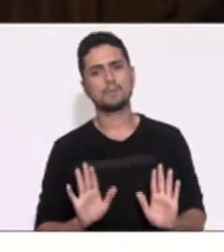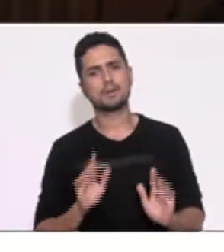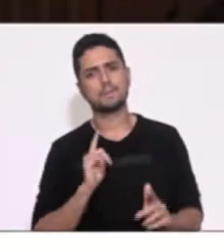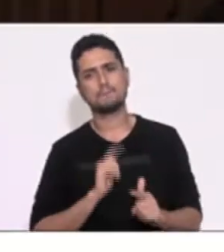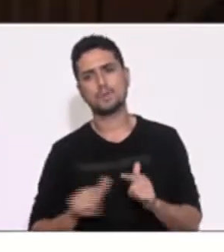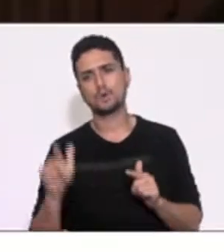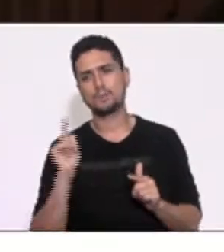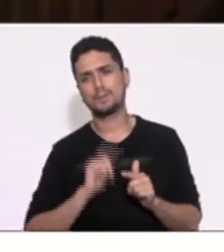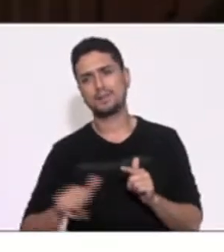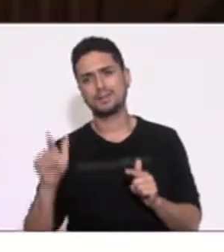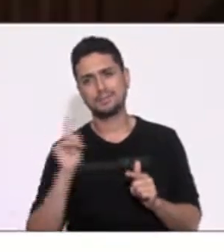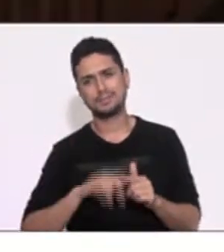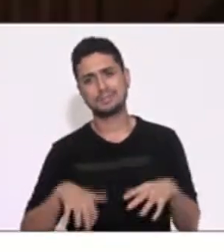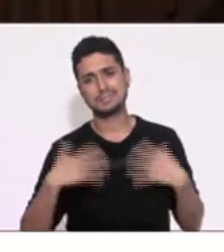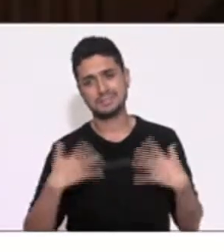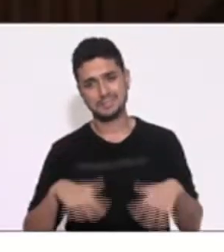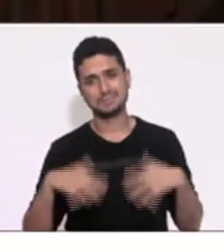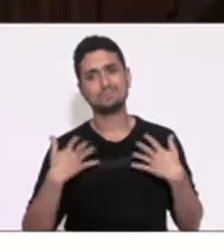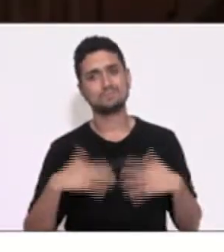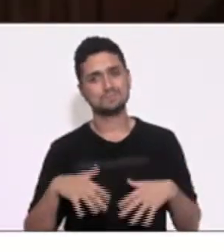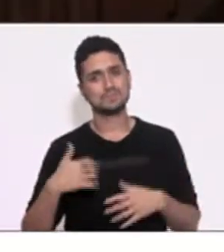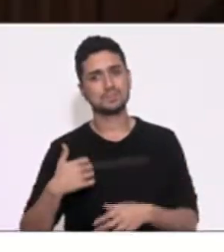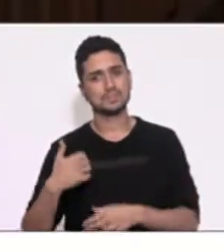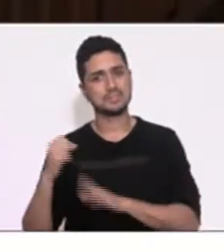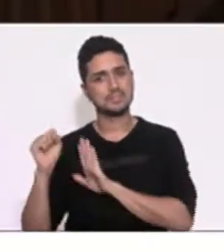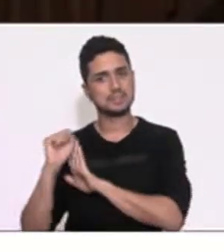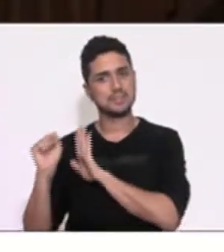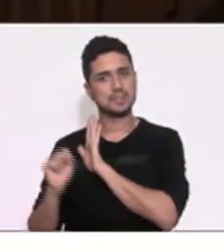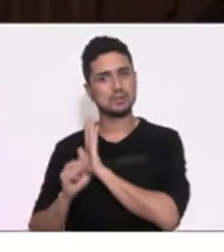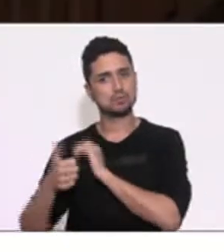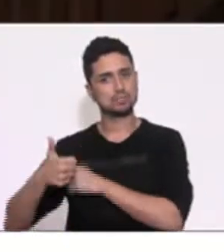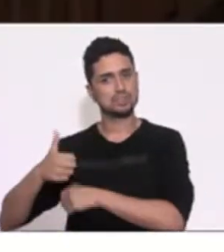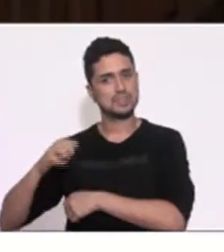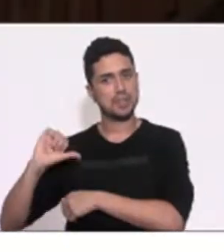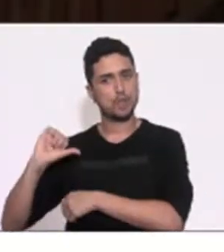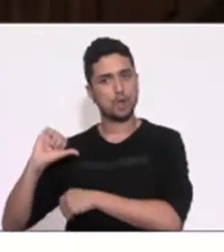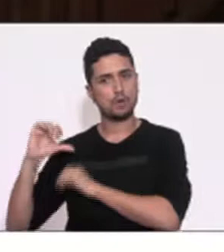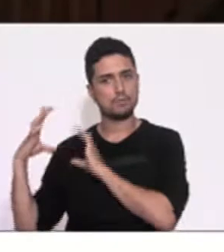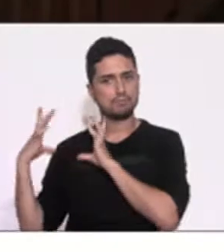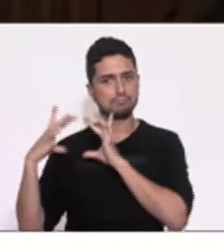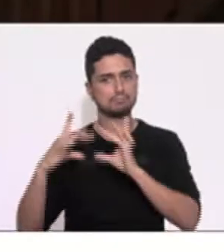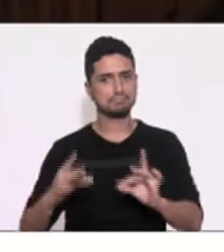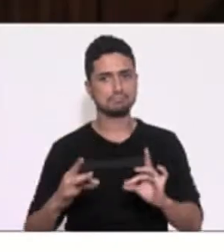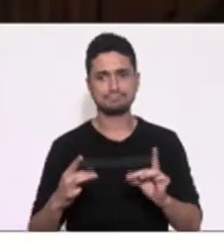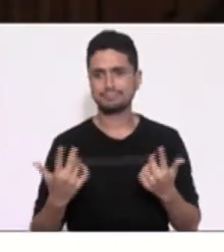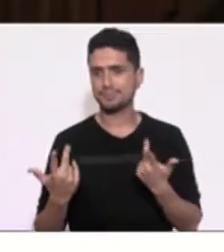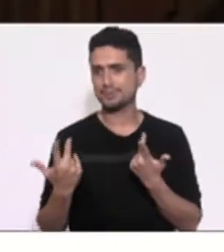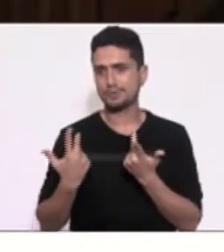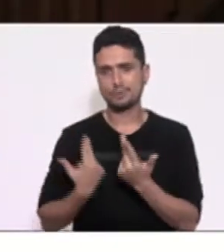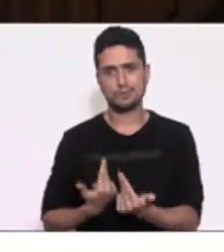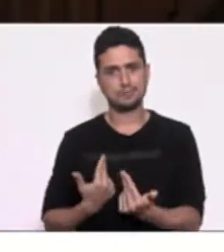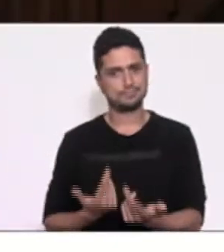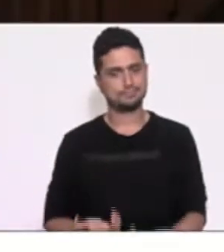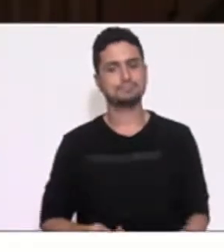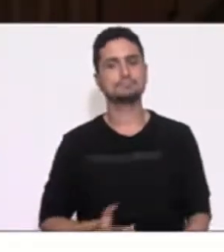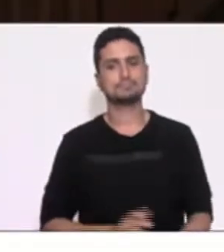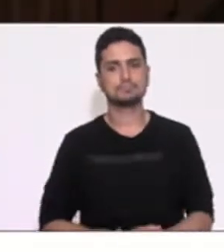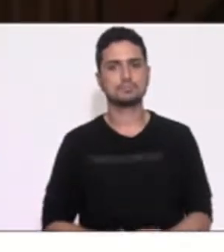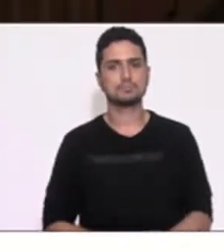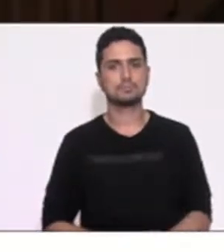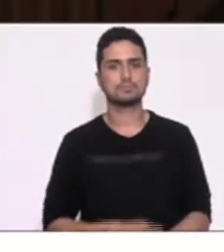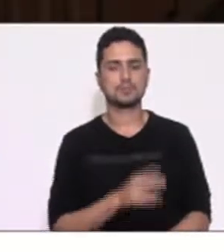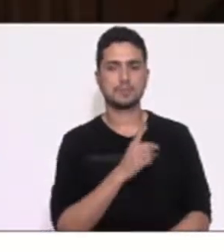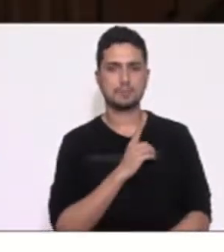problemas e desafios do século XIX, deputada Renata Souza, do século XIX.